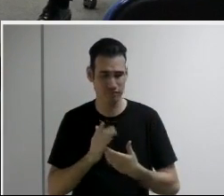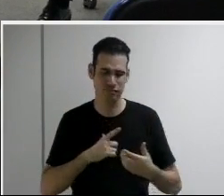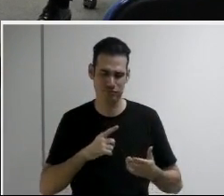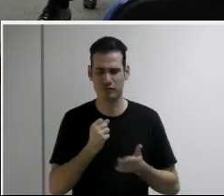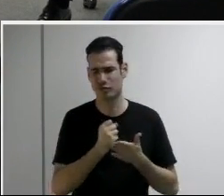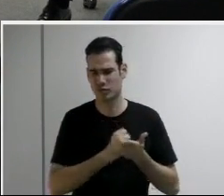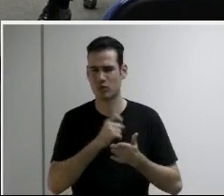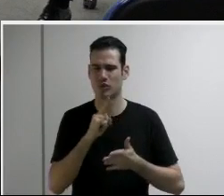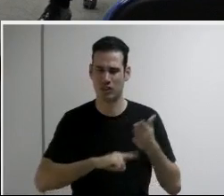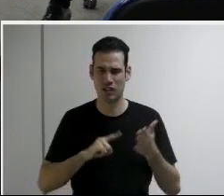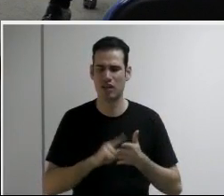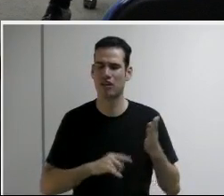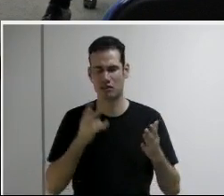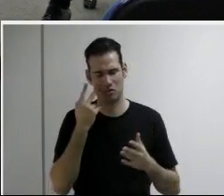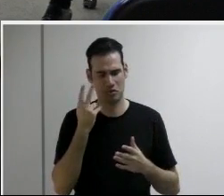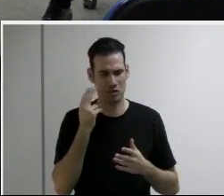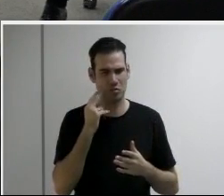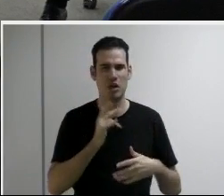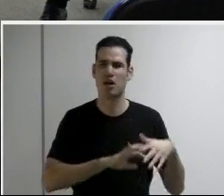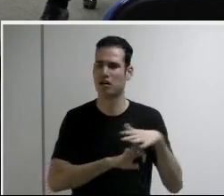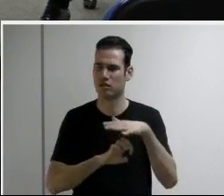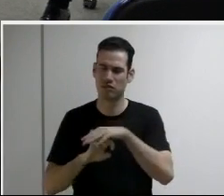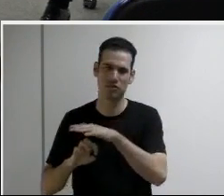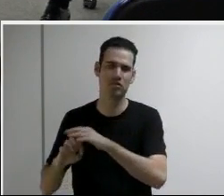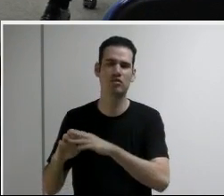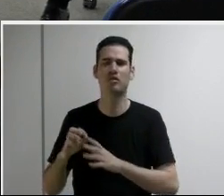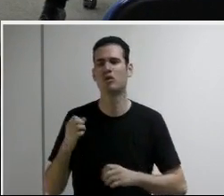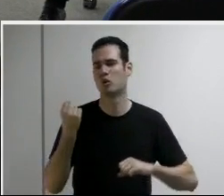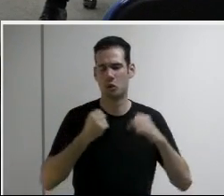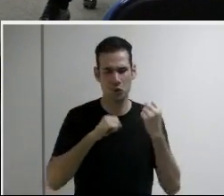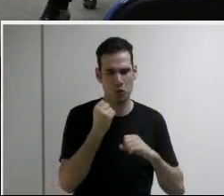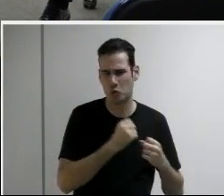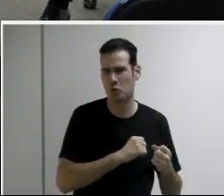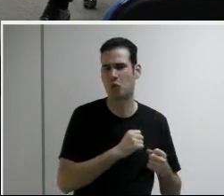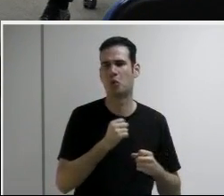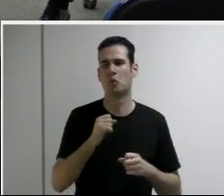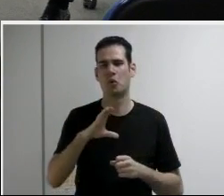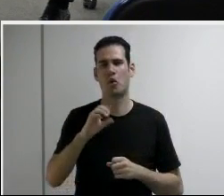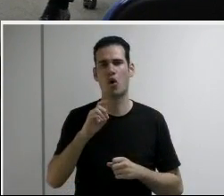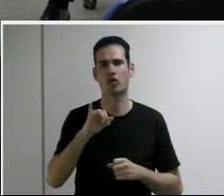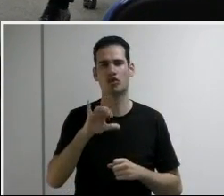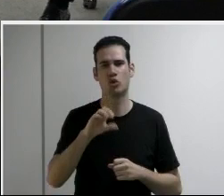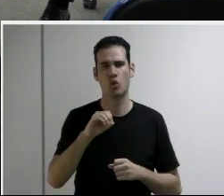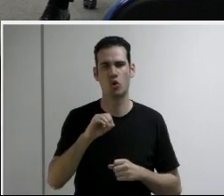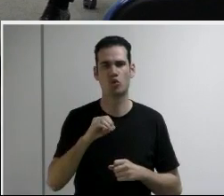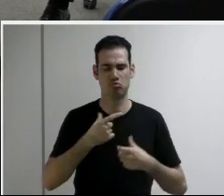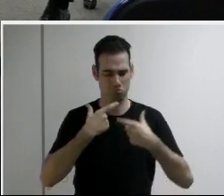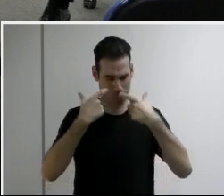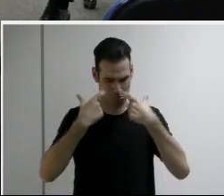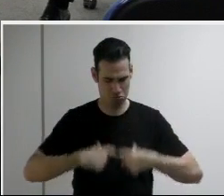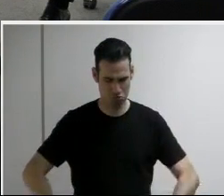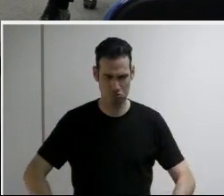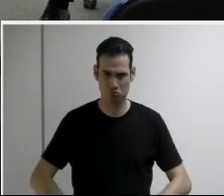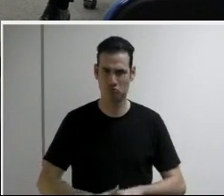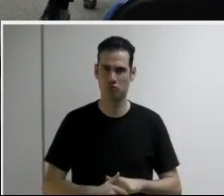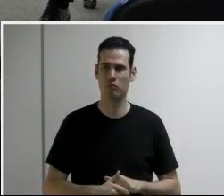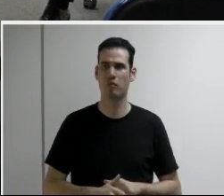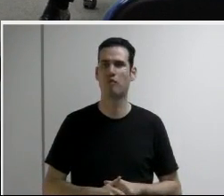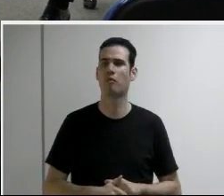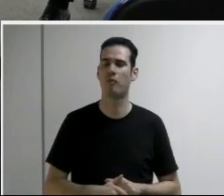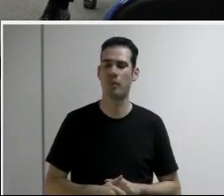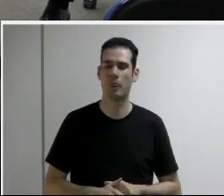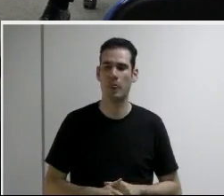cláusula padrão, normas corporativas, selos certificados e códigos de conduta, que era algo que, de fato, a indústria vinha solicitando e que, sem